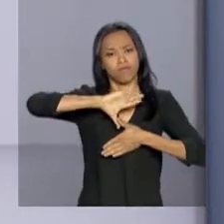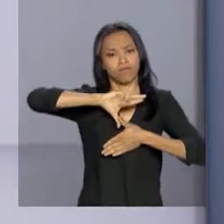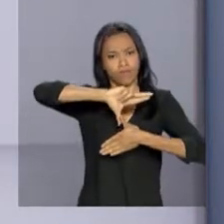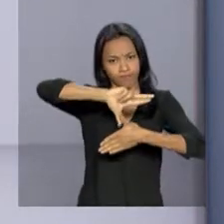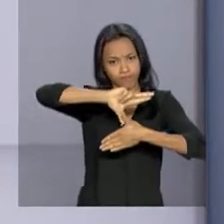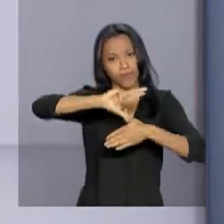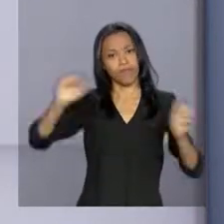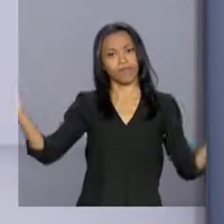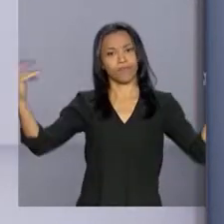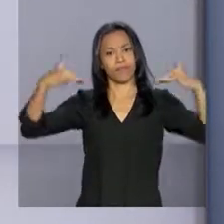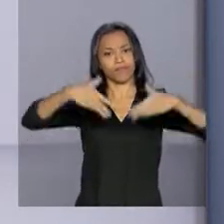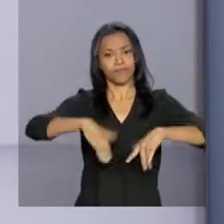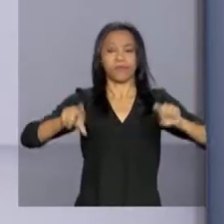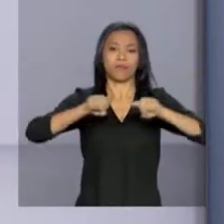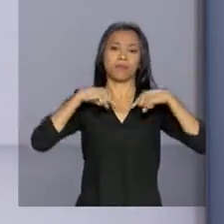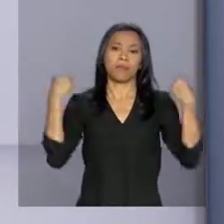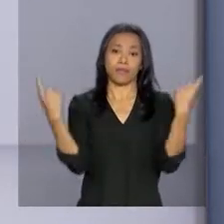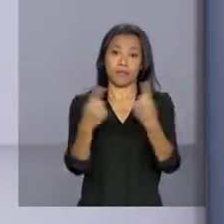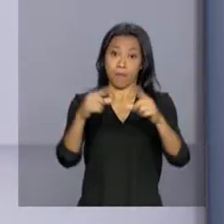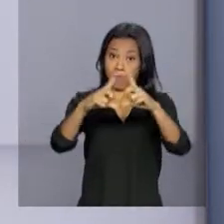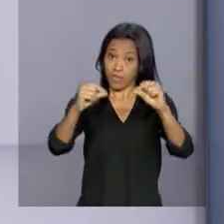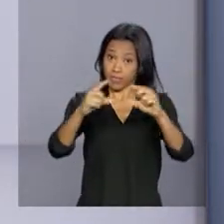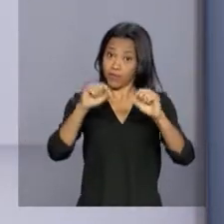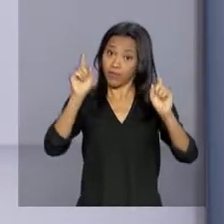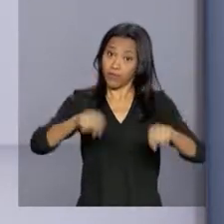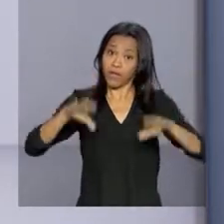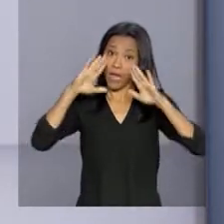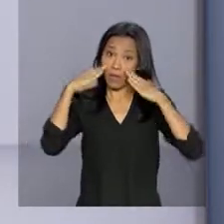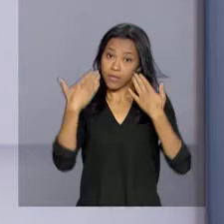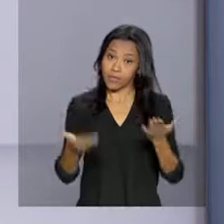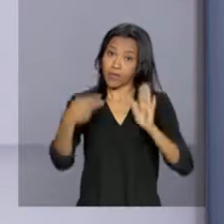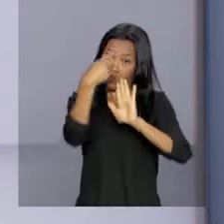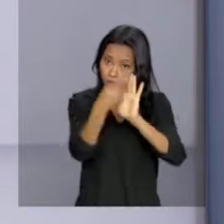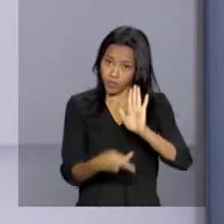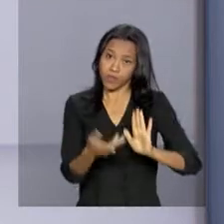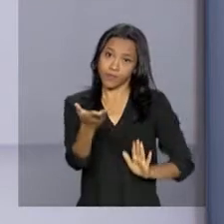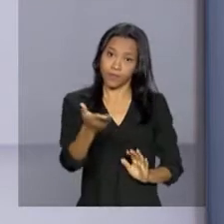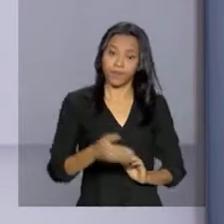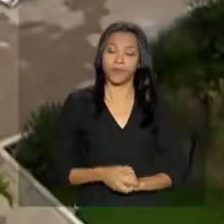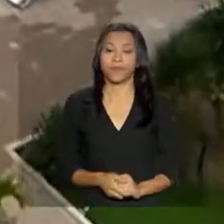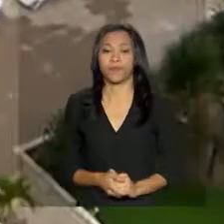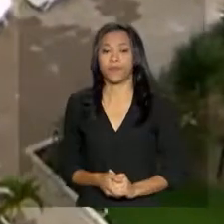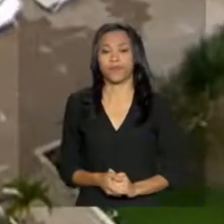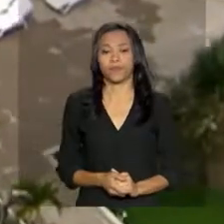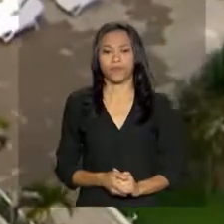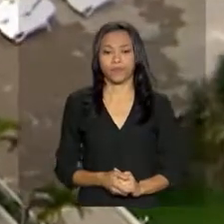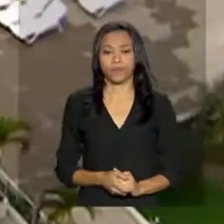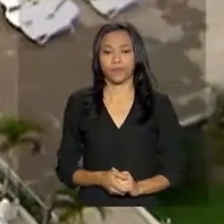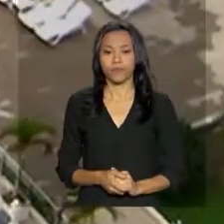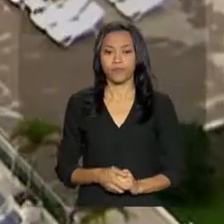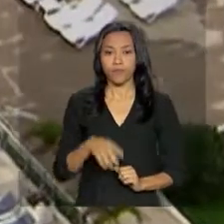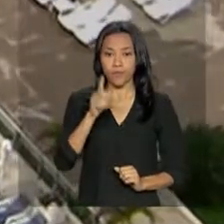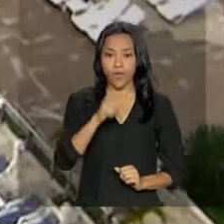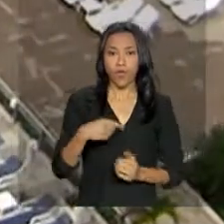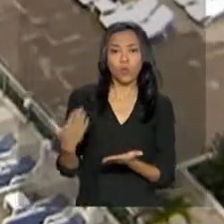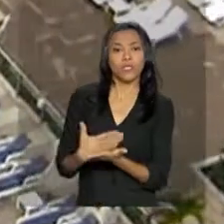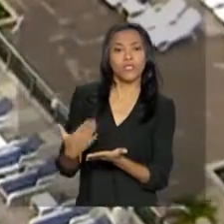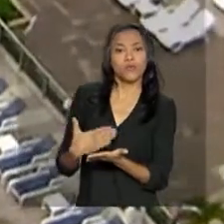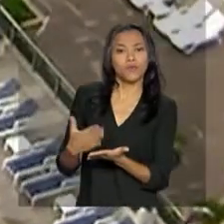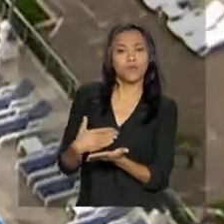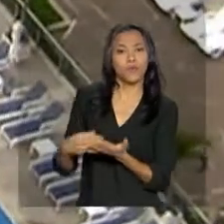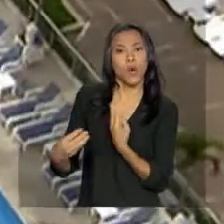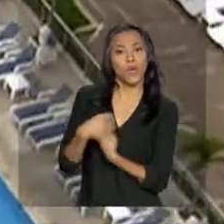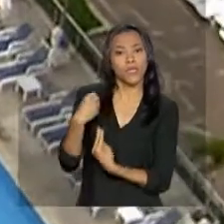reuniram em Brasília. No evento, foi apresentado o projeto The Code. Um manual para orientar